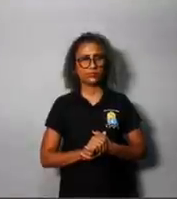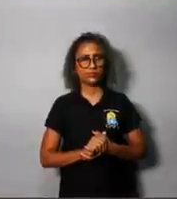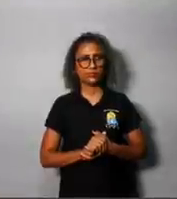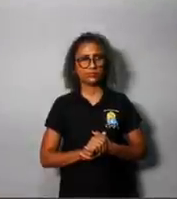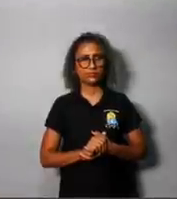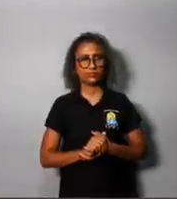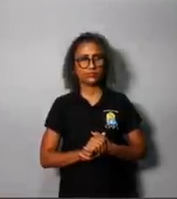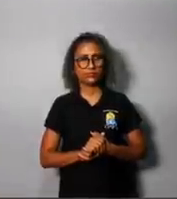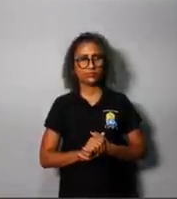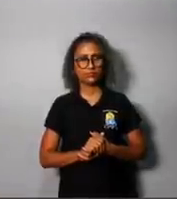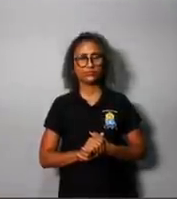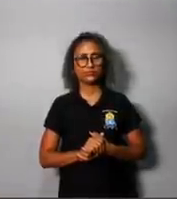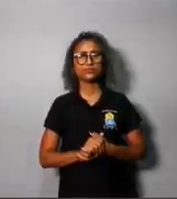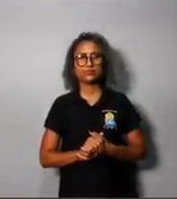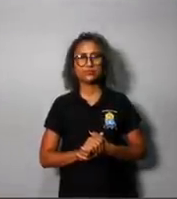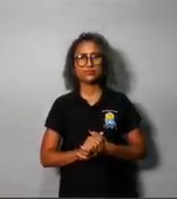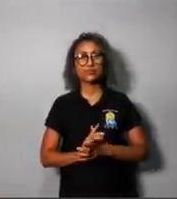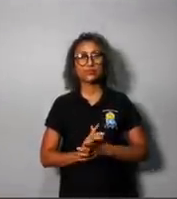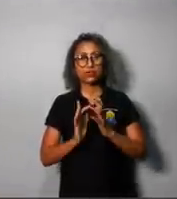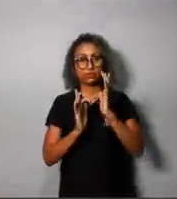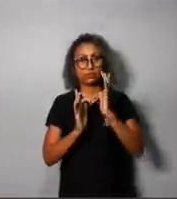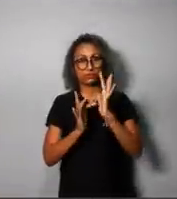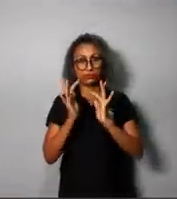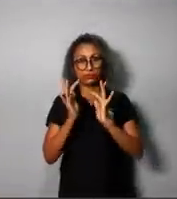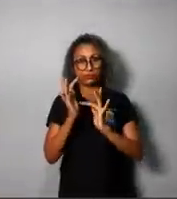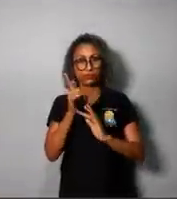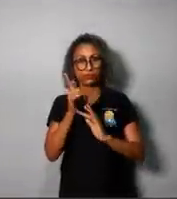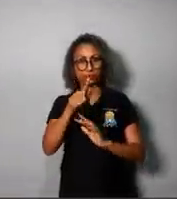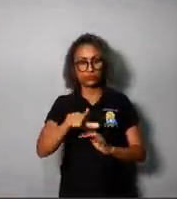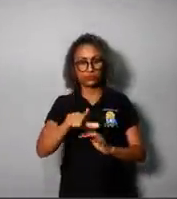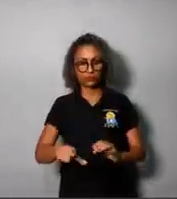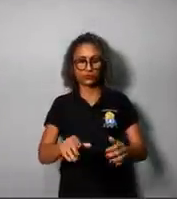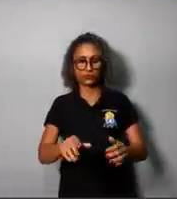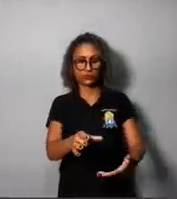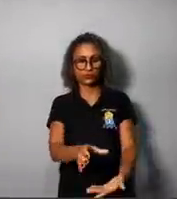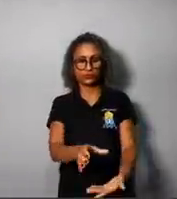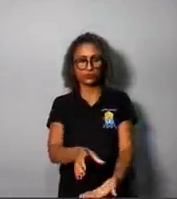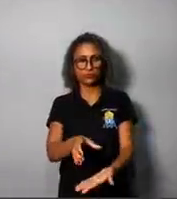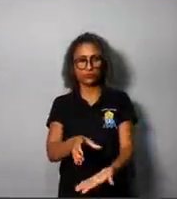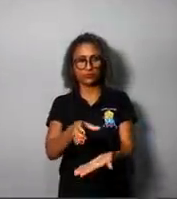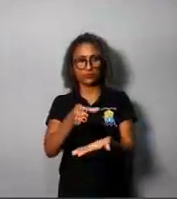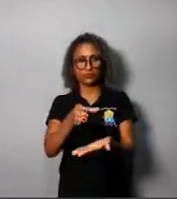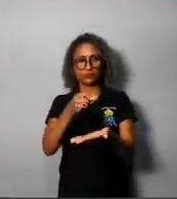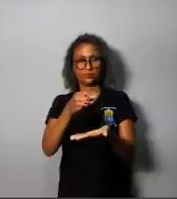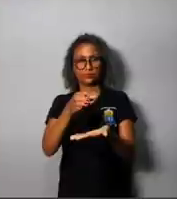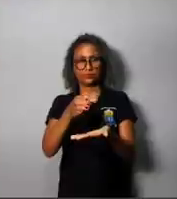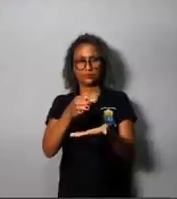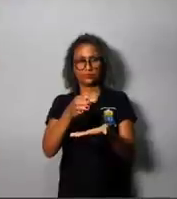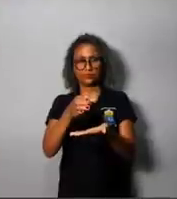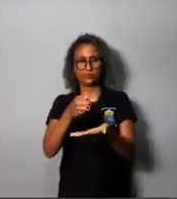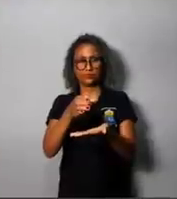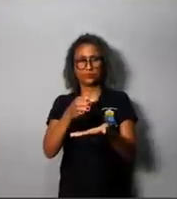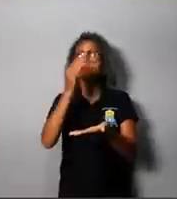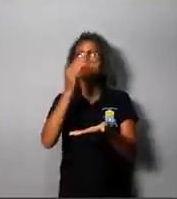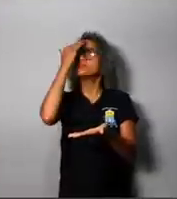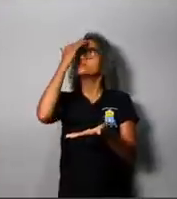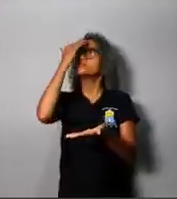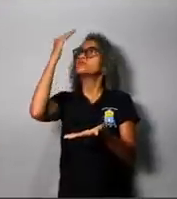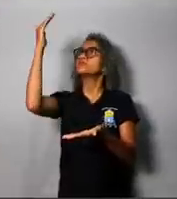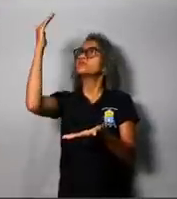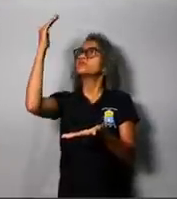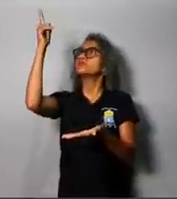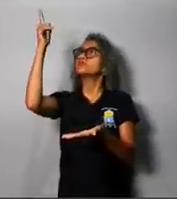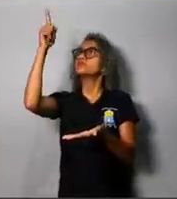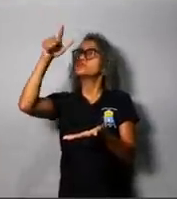Do mesmo modo, ao fim da ceia, ele tomou o cálice em suas mãos, deu graças